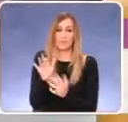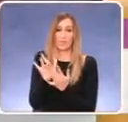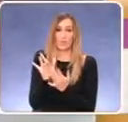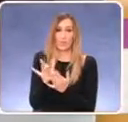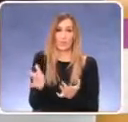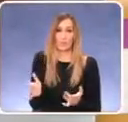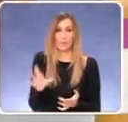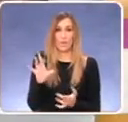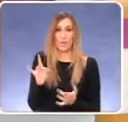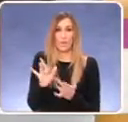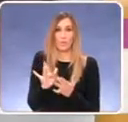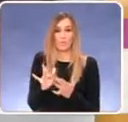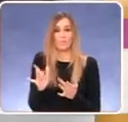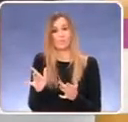sim. Não é?